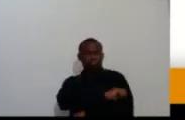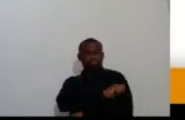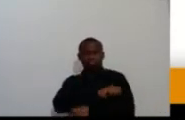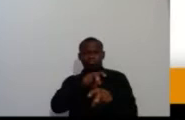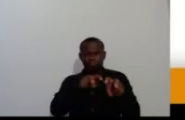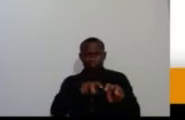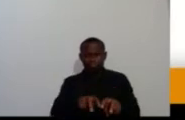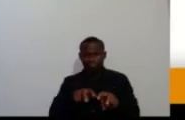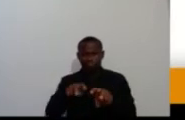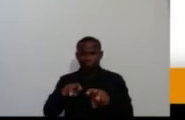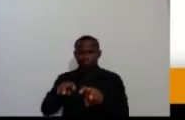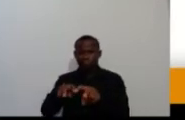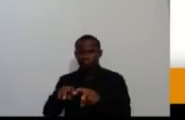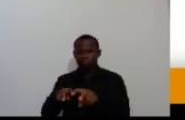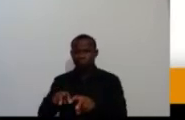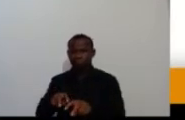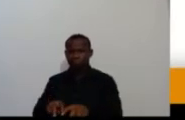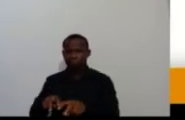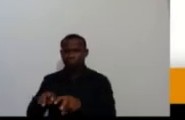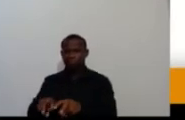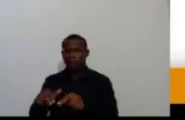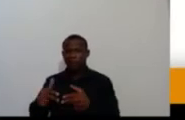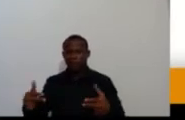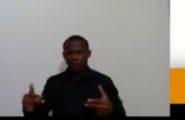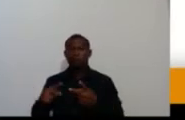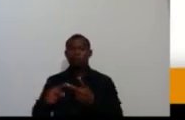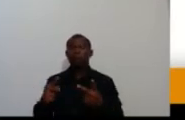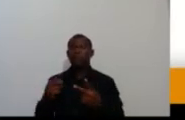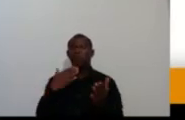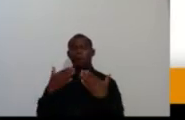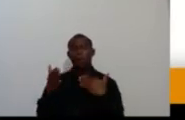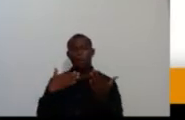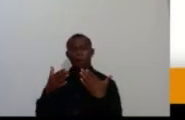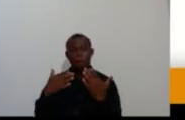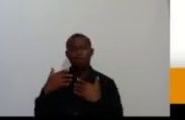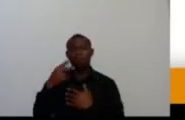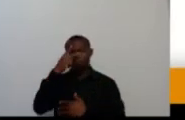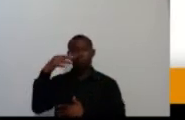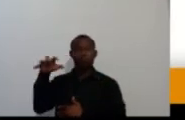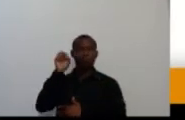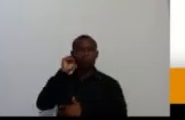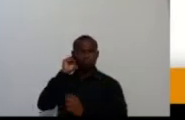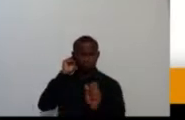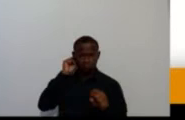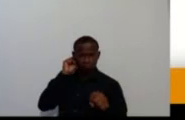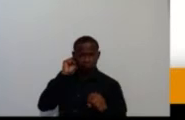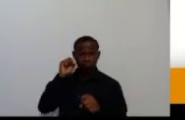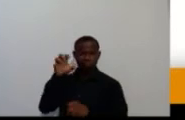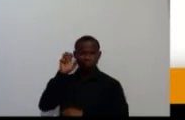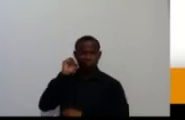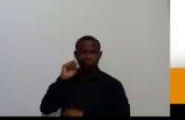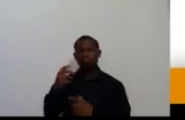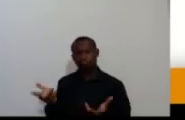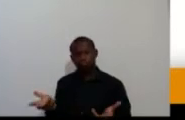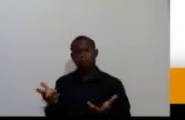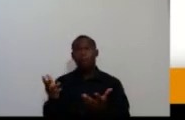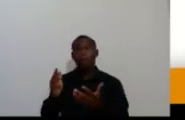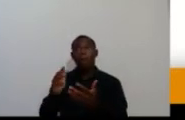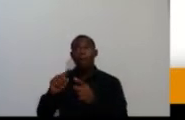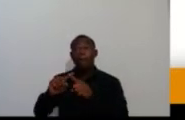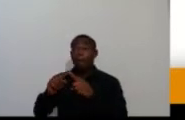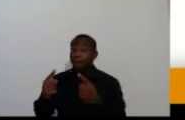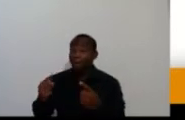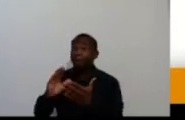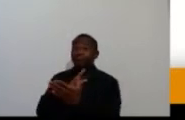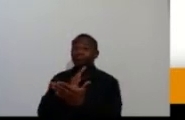Apesar de eu estar falando, vocês estão todos ouvindo. Agora, vocês podem... Se não tivesse o chat, seria só eu para vocês. Se vocês